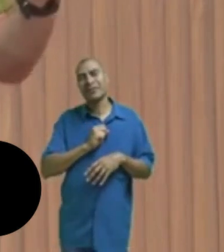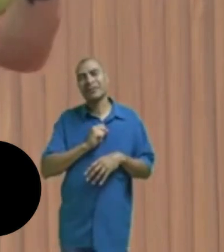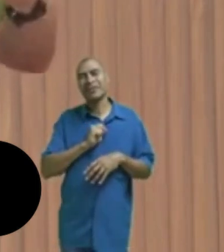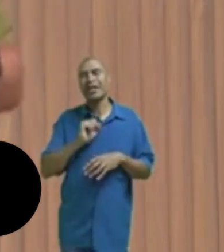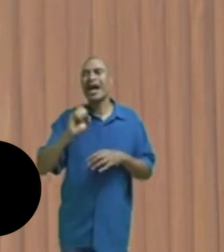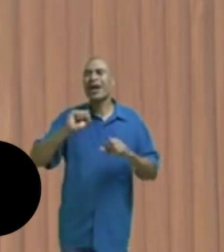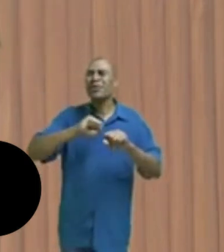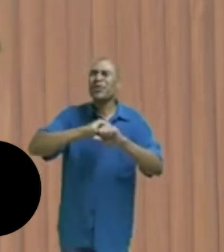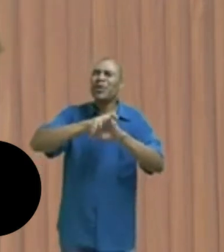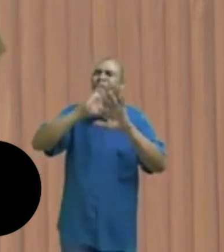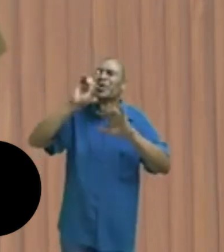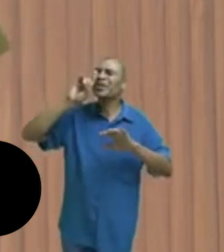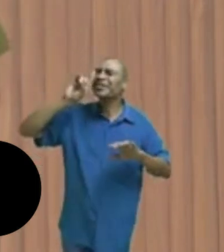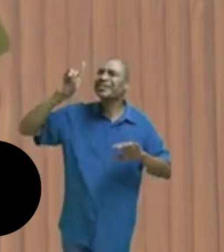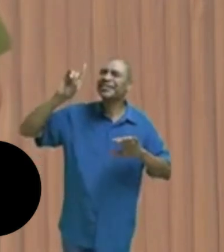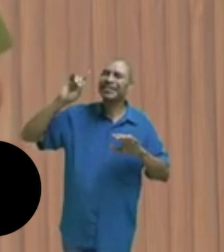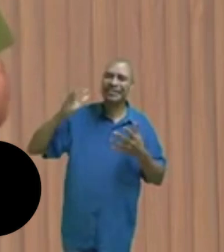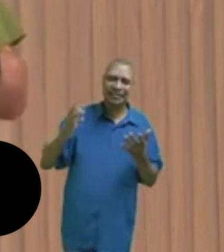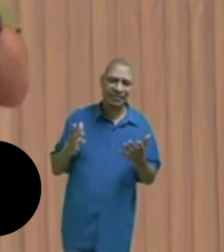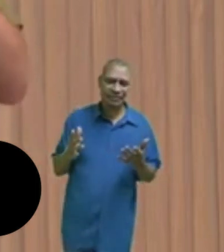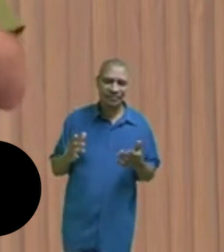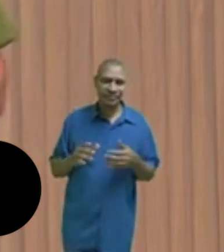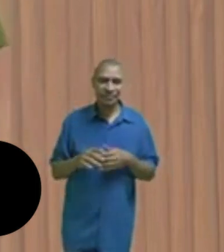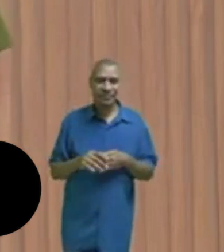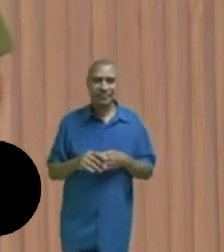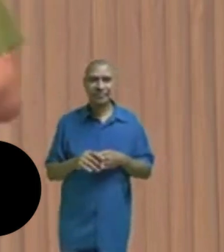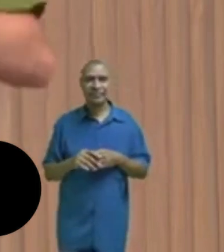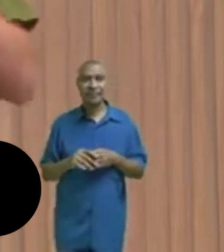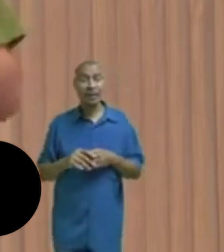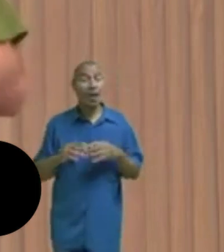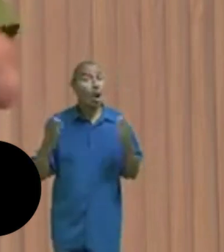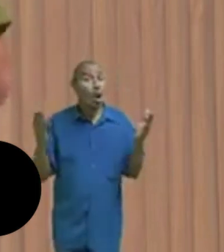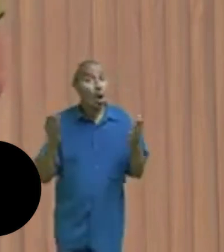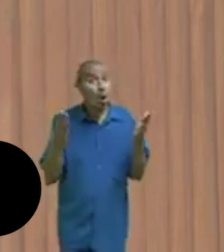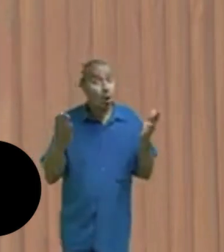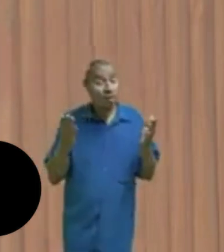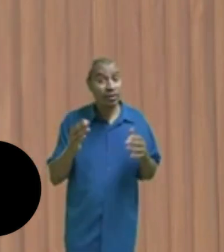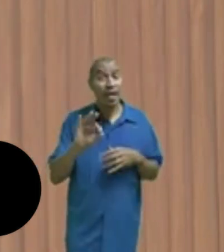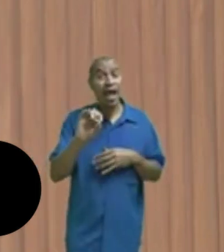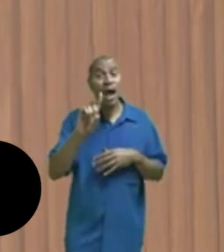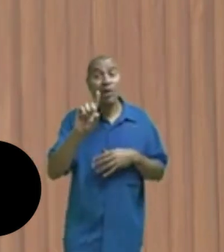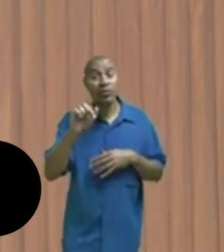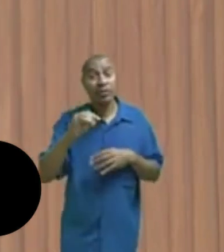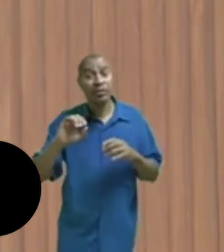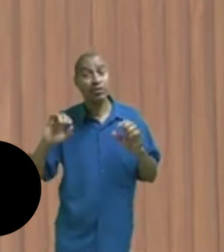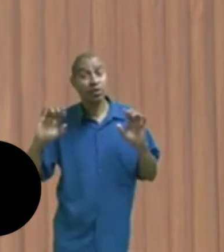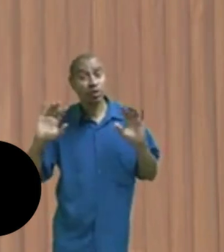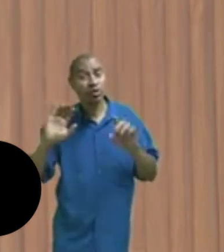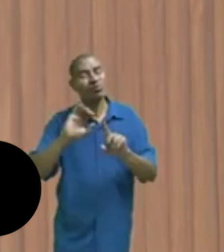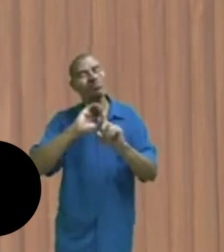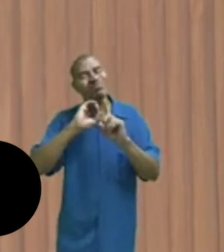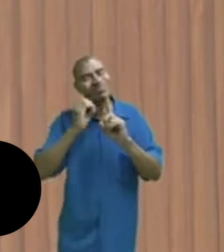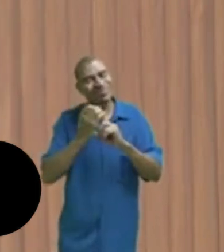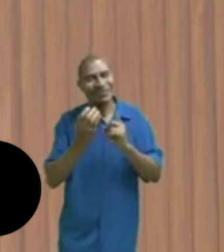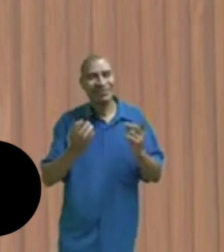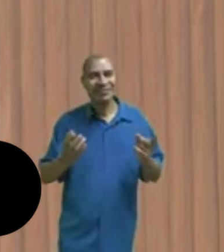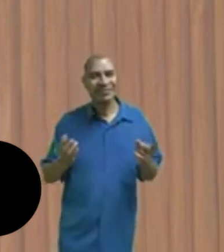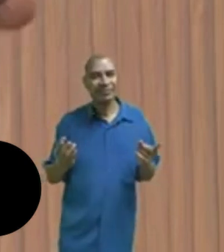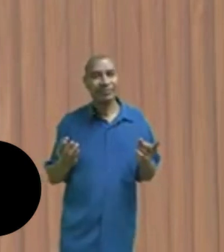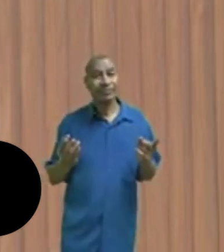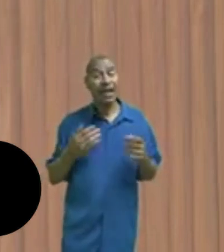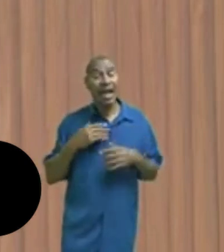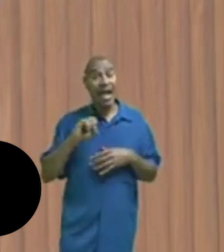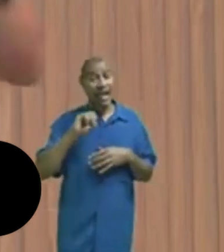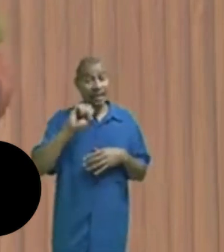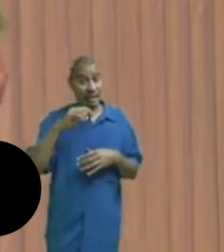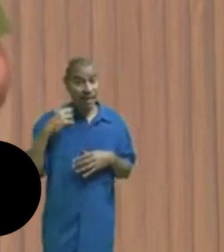nos alcançou. Então hoje, irmãos, neste culto, nesta reunião, e é aqui que eu termino, se